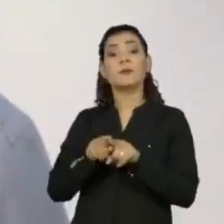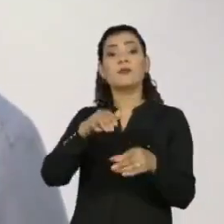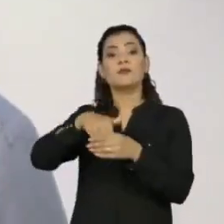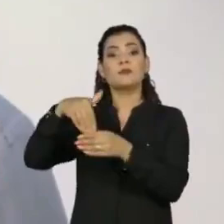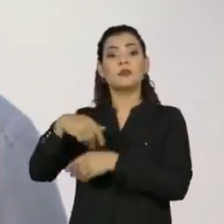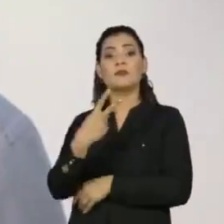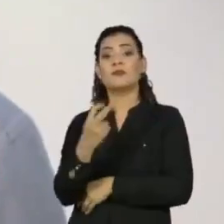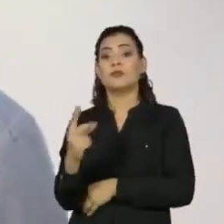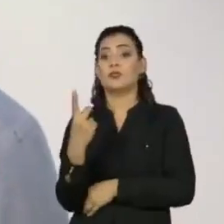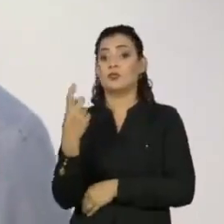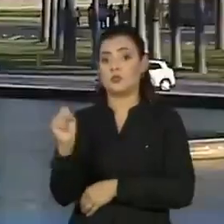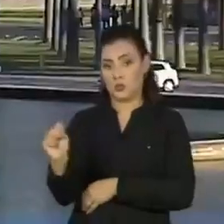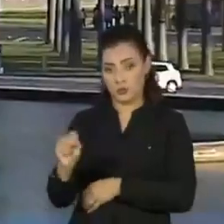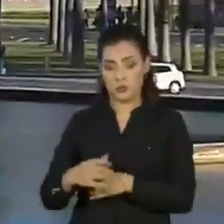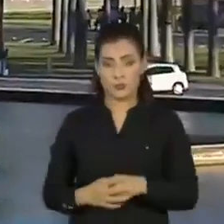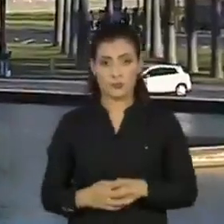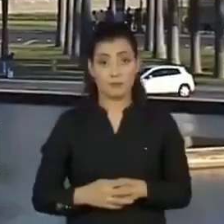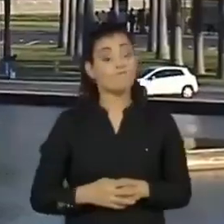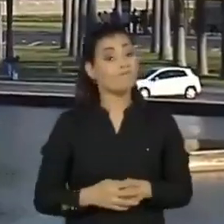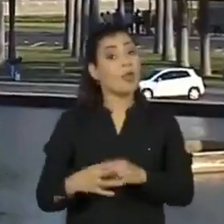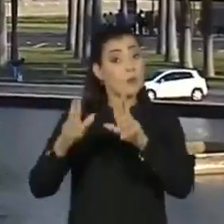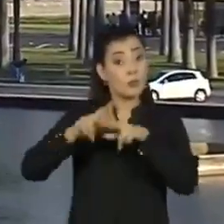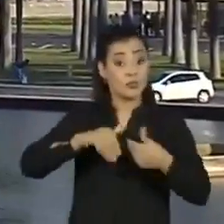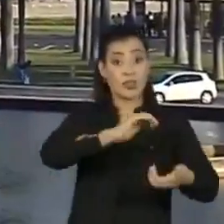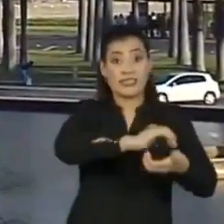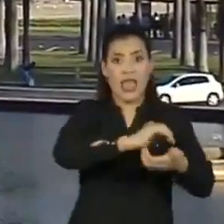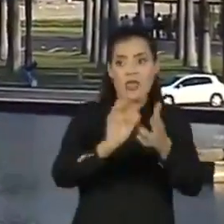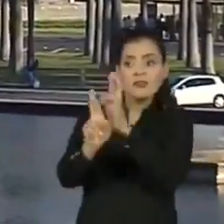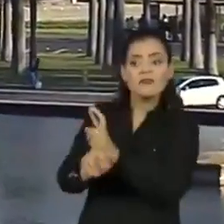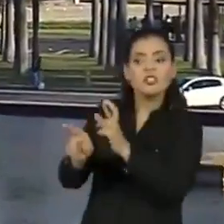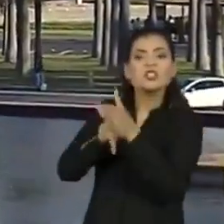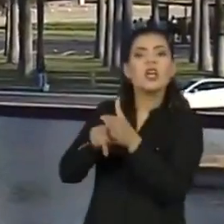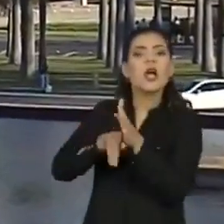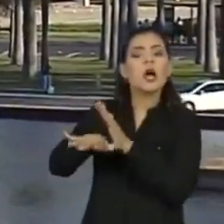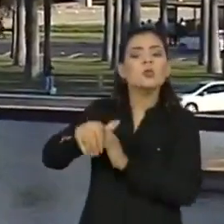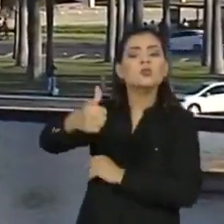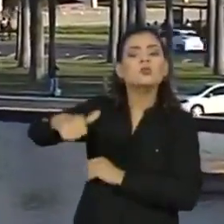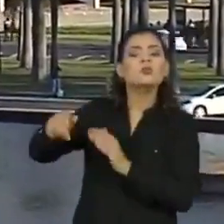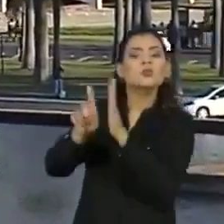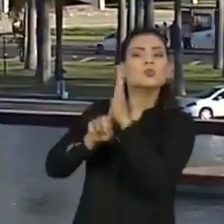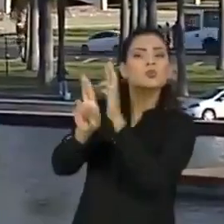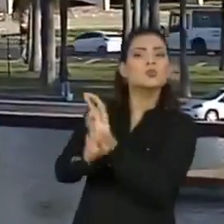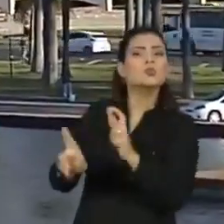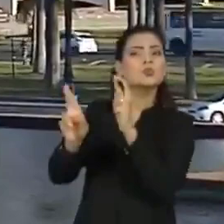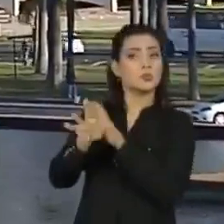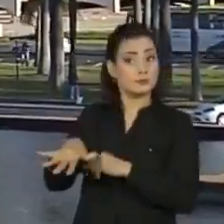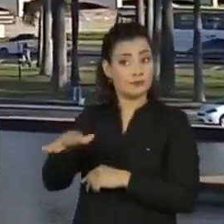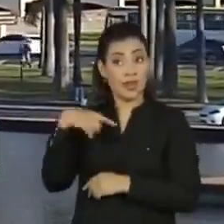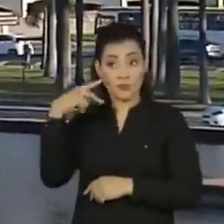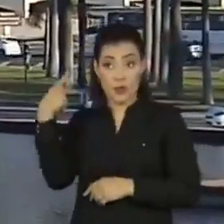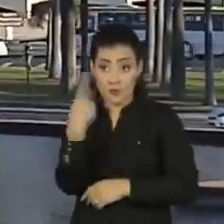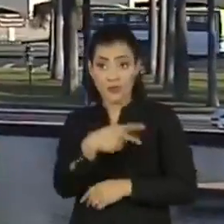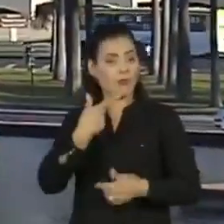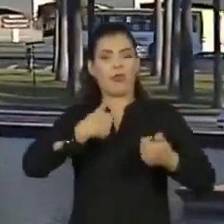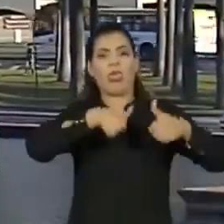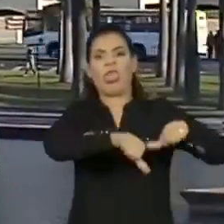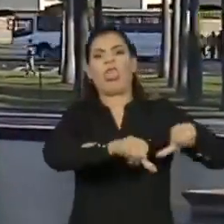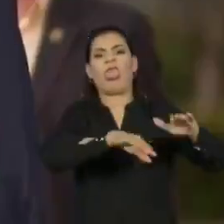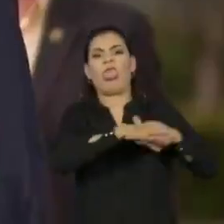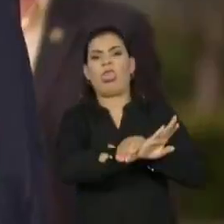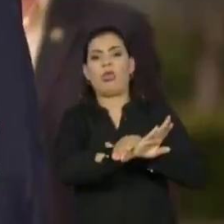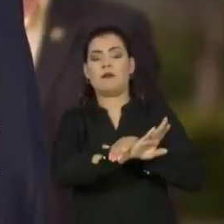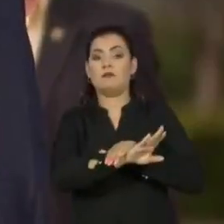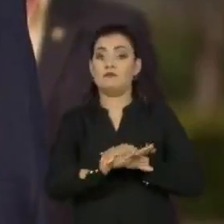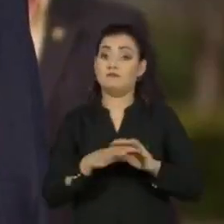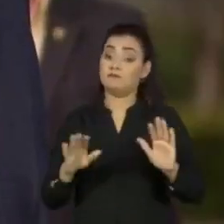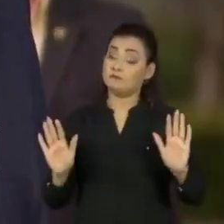nas eleições de 2018 o caso está do Supremo Tribunal Federal que analisa o pedido da Defesa para anular a